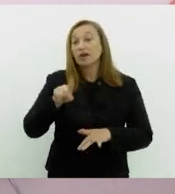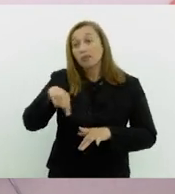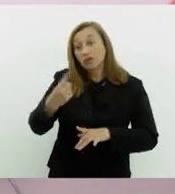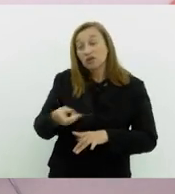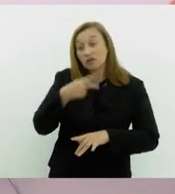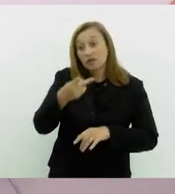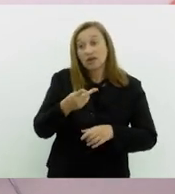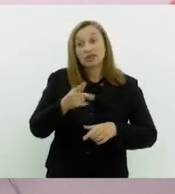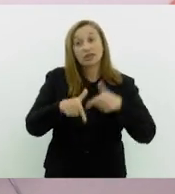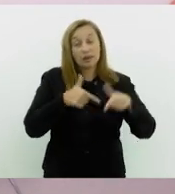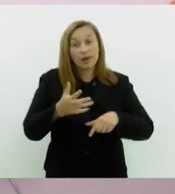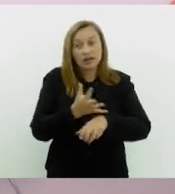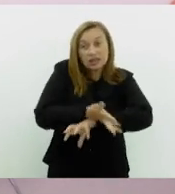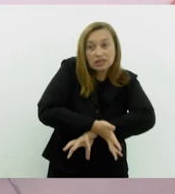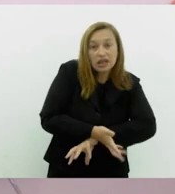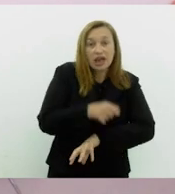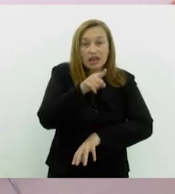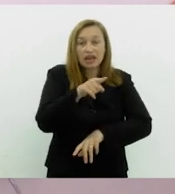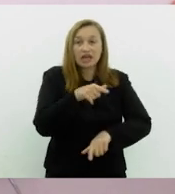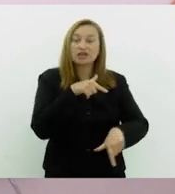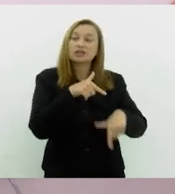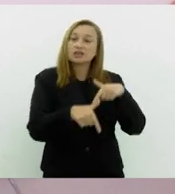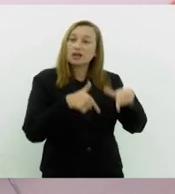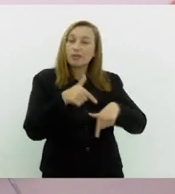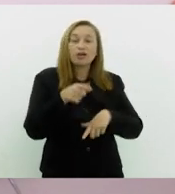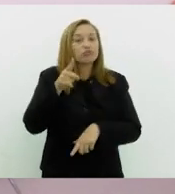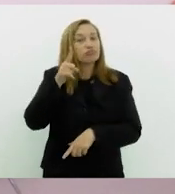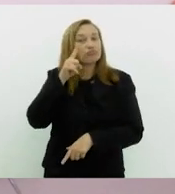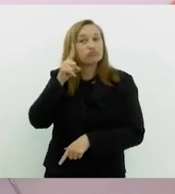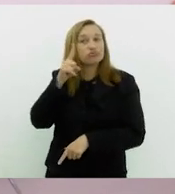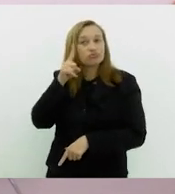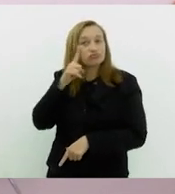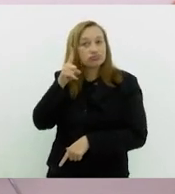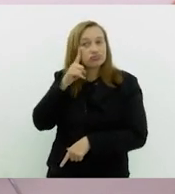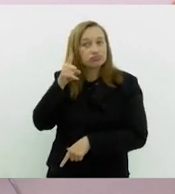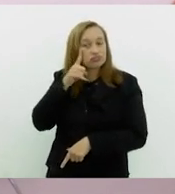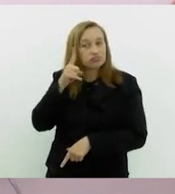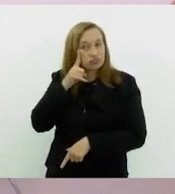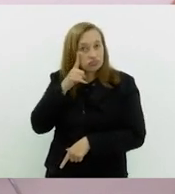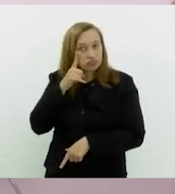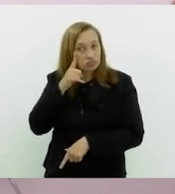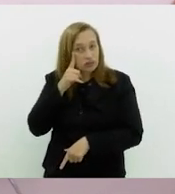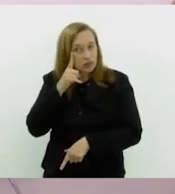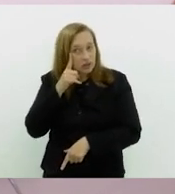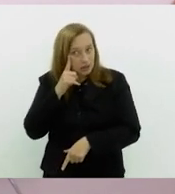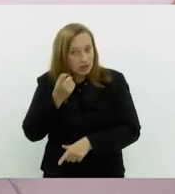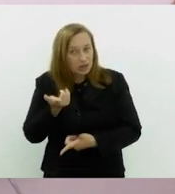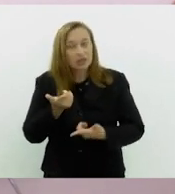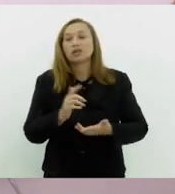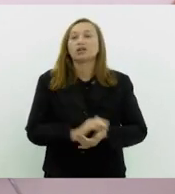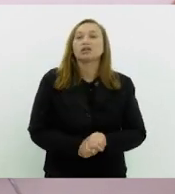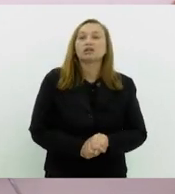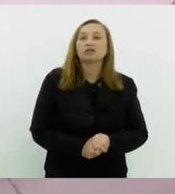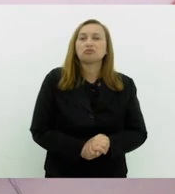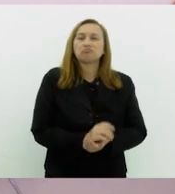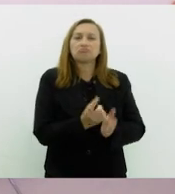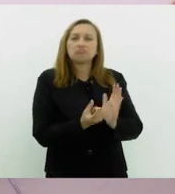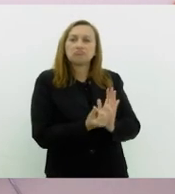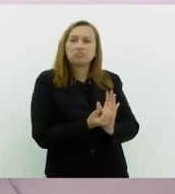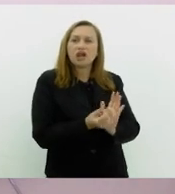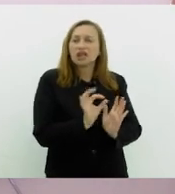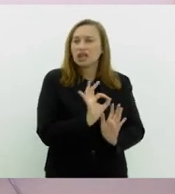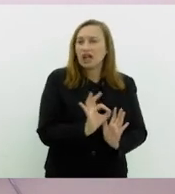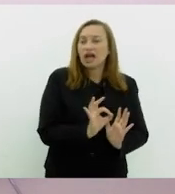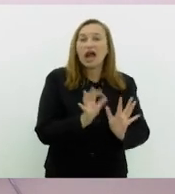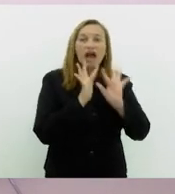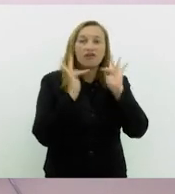é considerado aquele que presta serviços de forma contínua, subordinada, onerosa e pessoal e de finalidade não lucrativa à pessoa ou